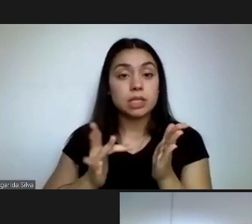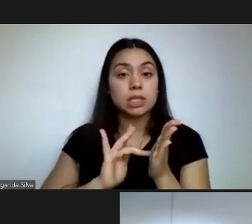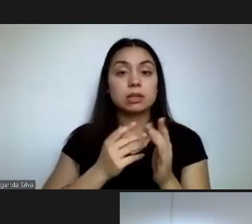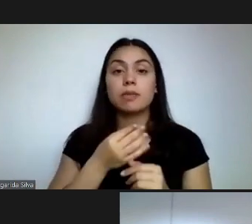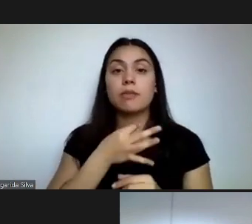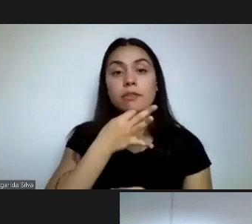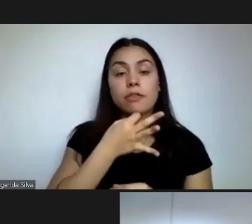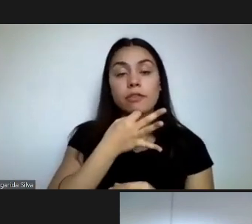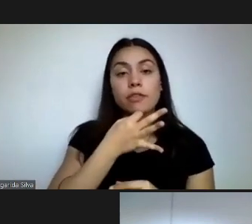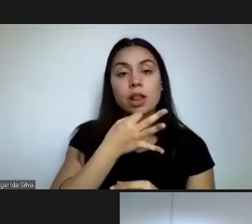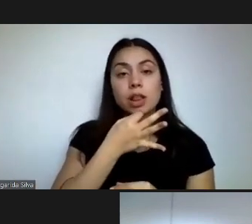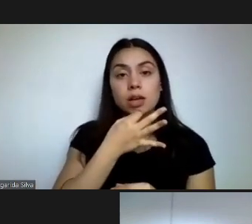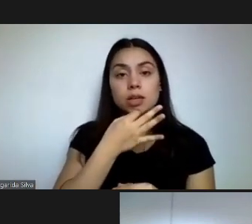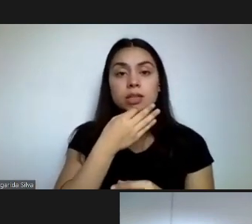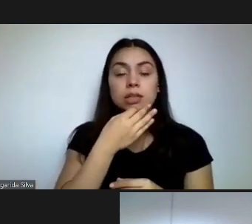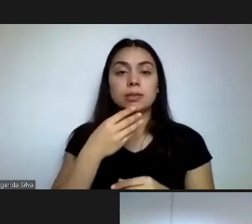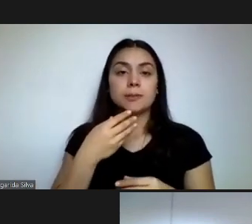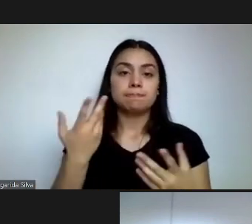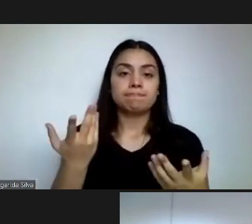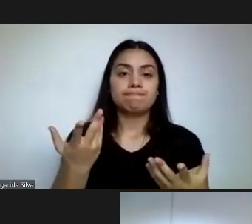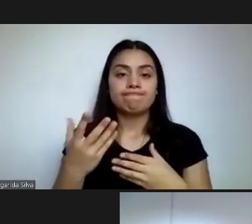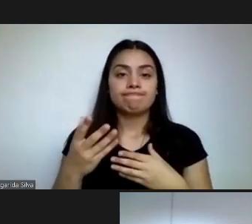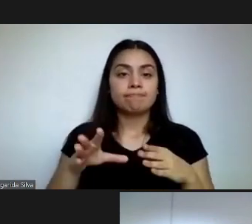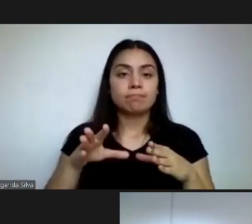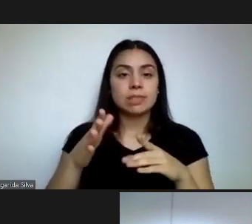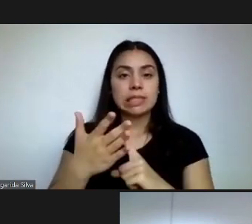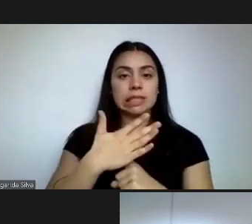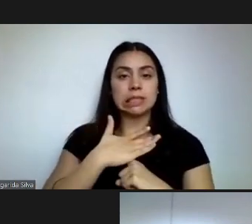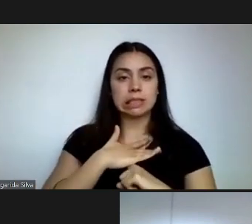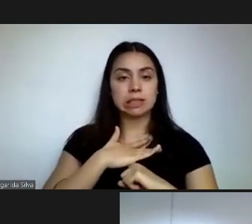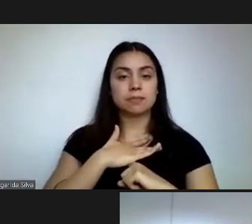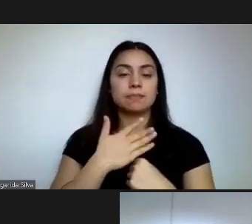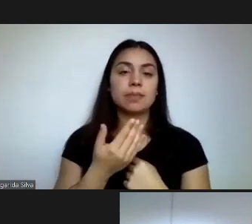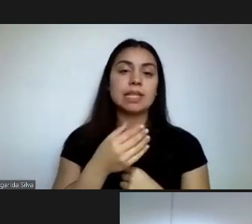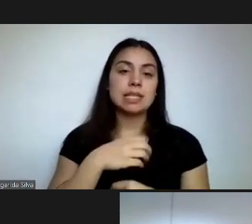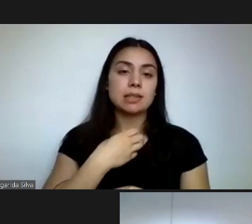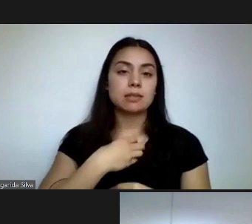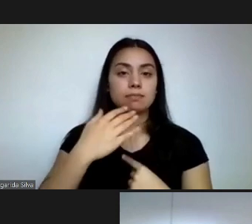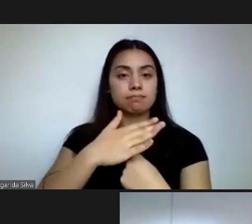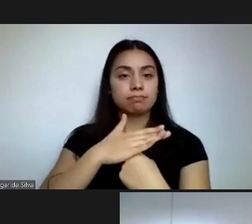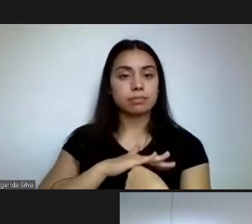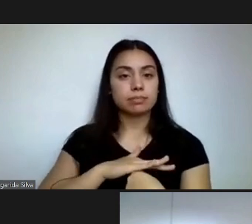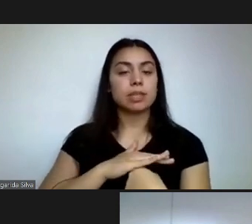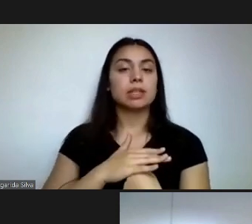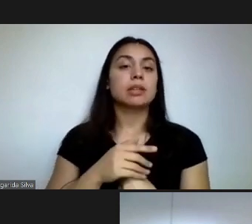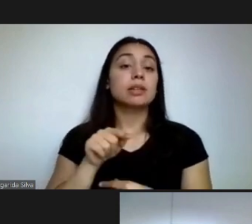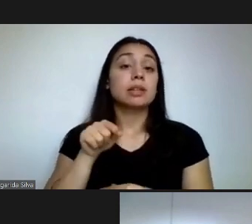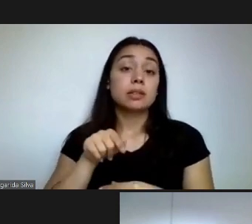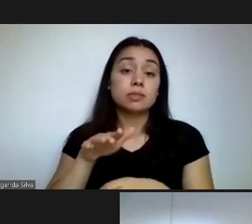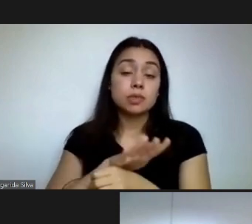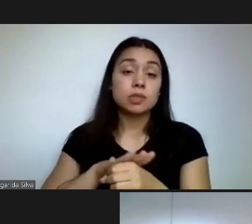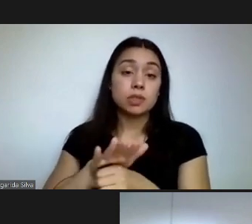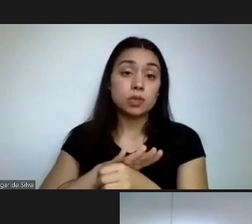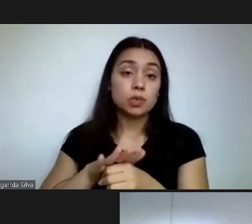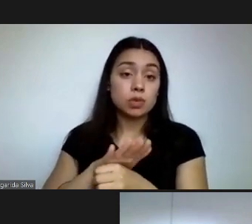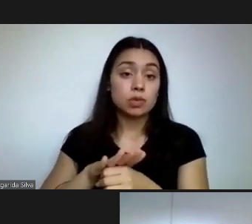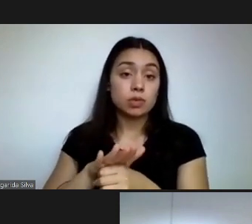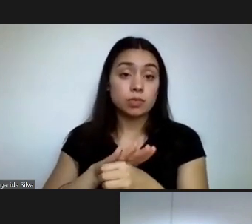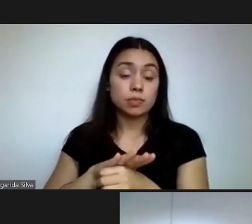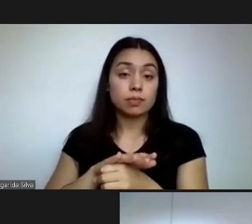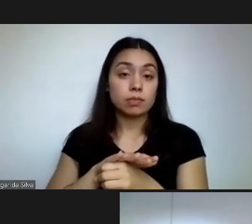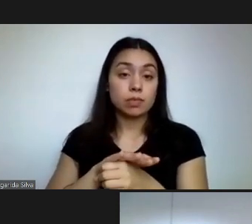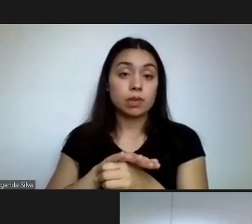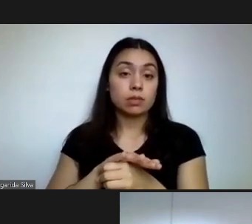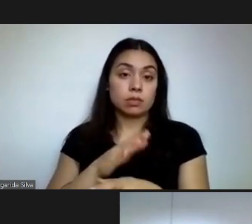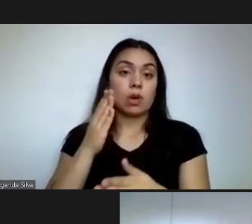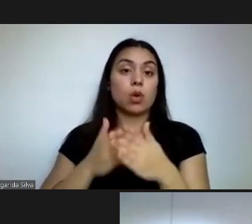corretor do português de Portugal, não é? Isto é uma coisa que também podíamos, e isto acontece, se acontece aos estudantes do Brasil, ainda